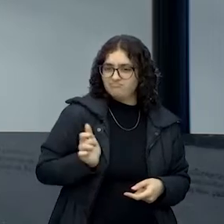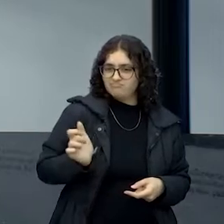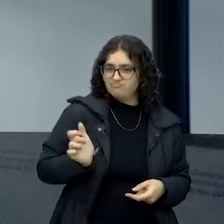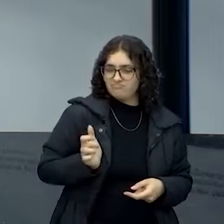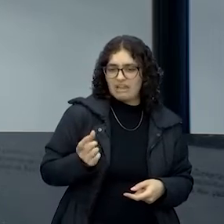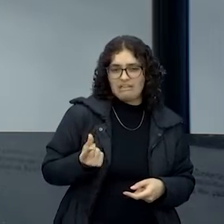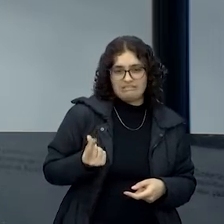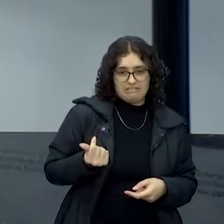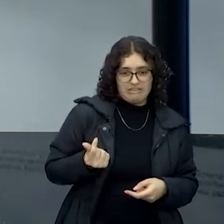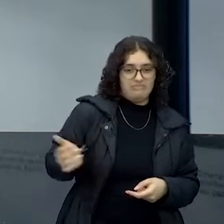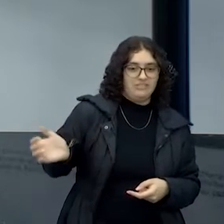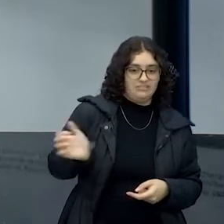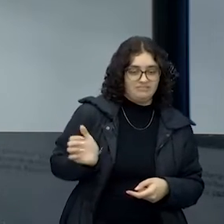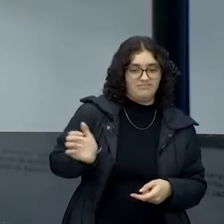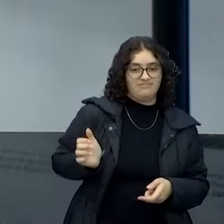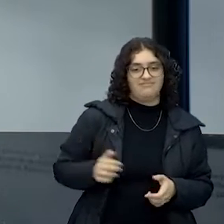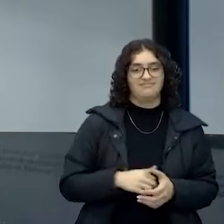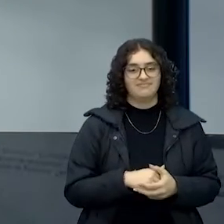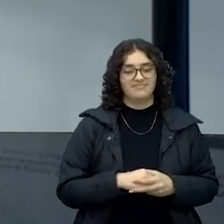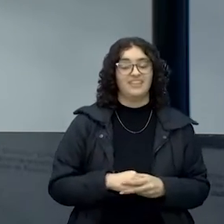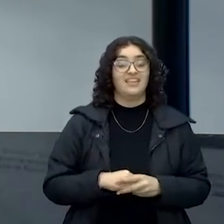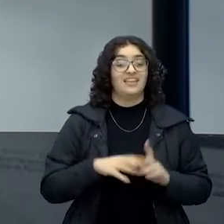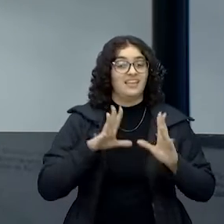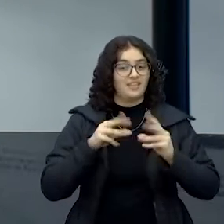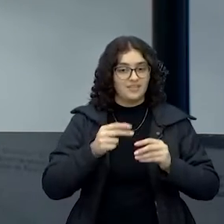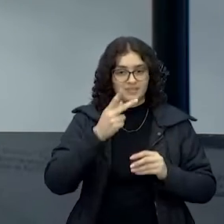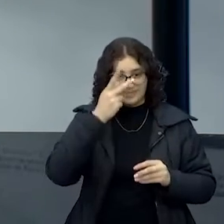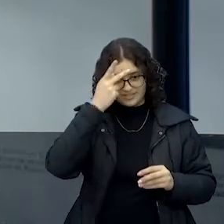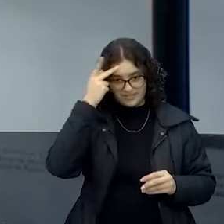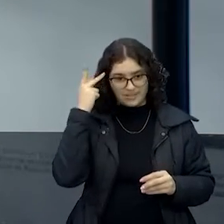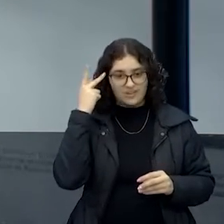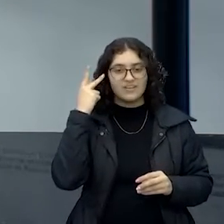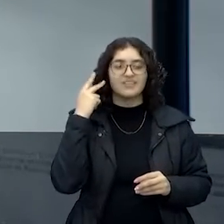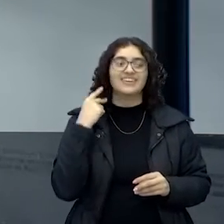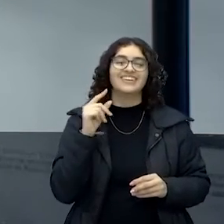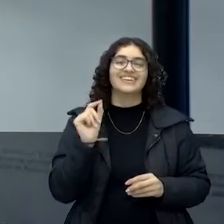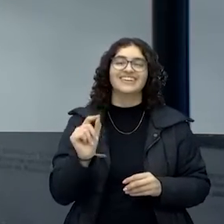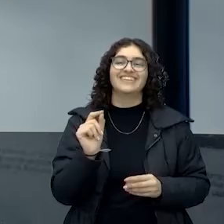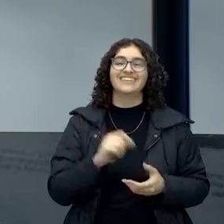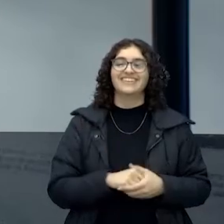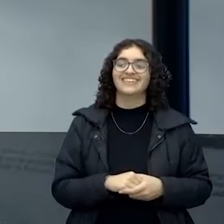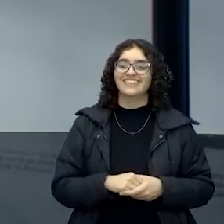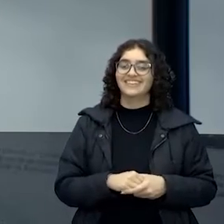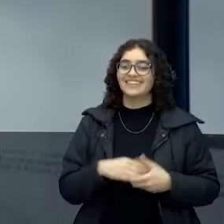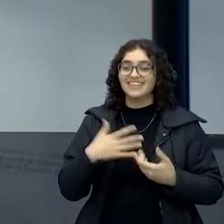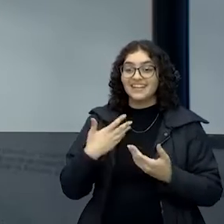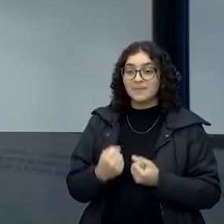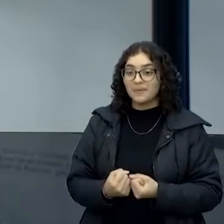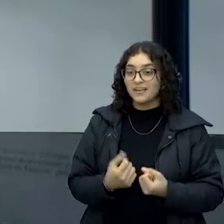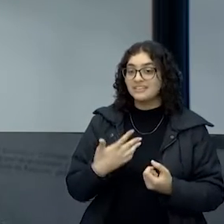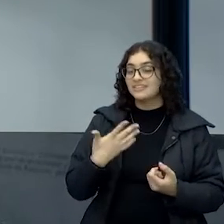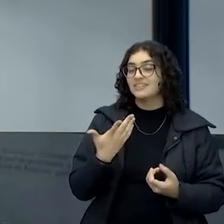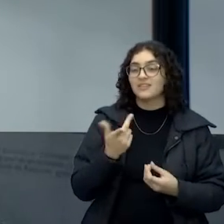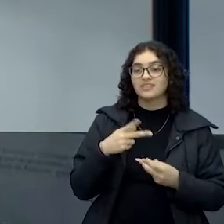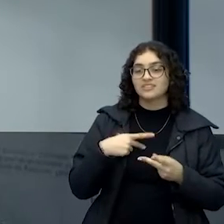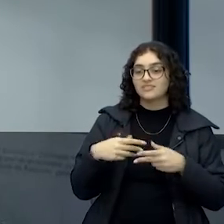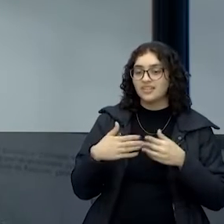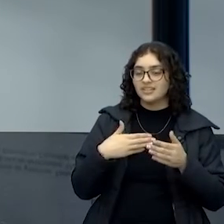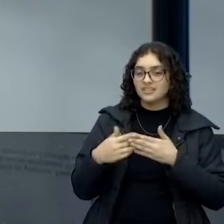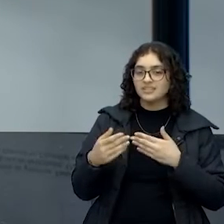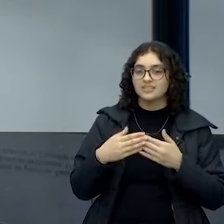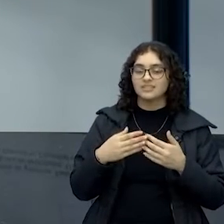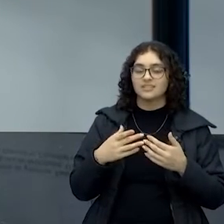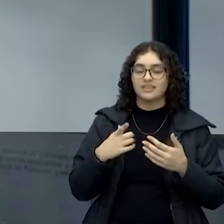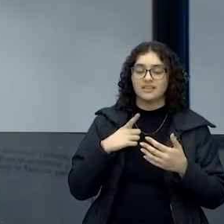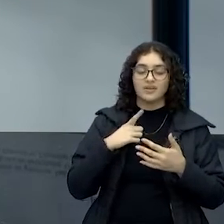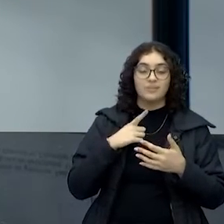tinham dinheiro. Então, essas pessoas é que poderiam exercer qualquer poder de governança